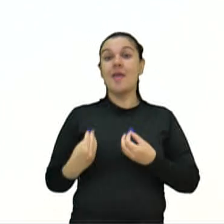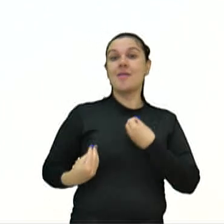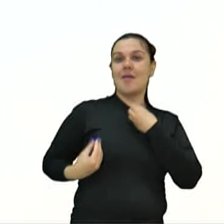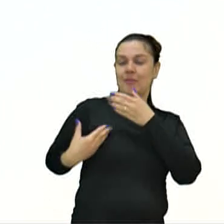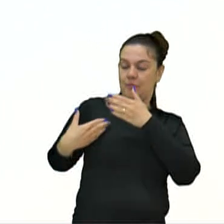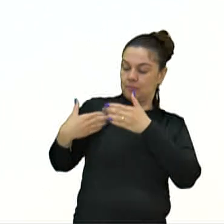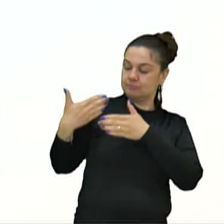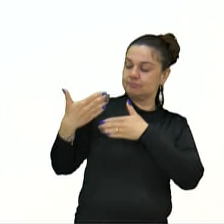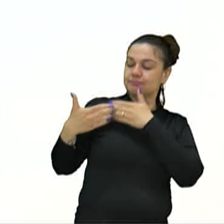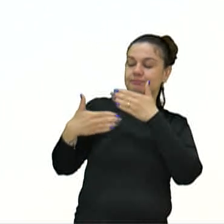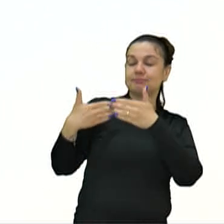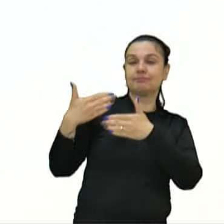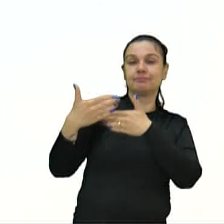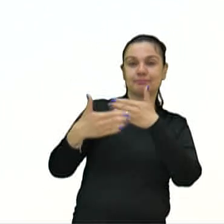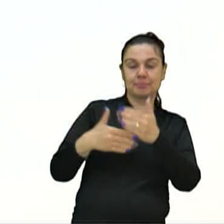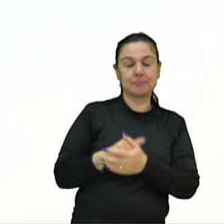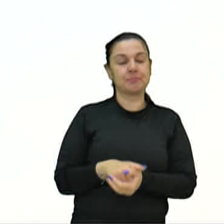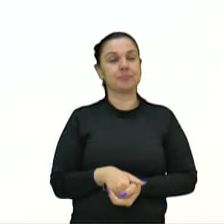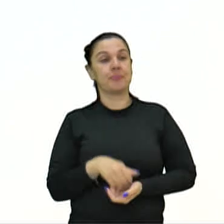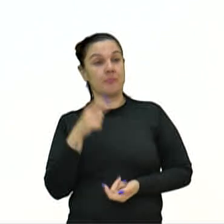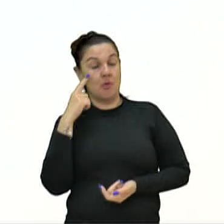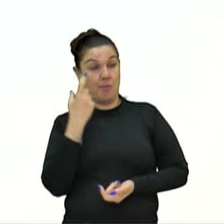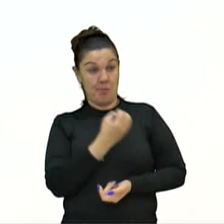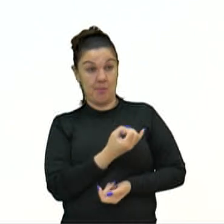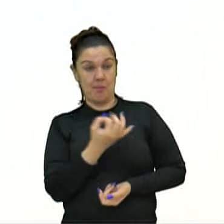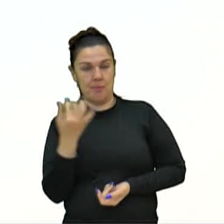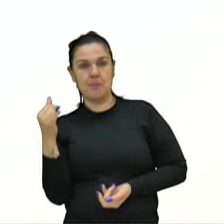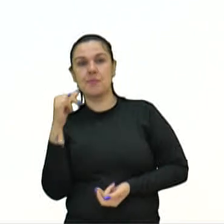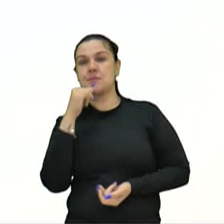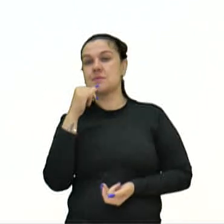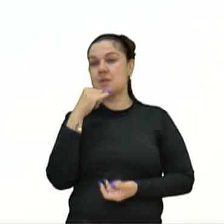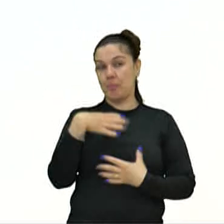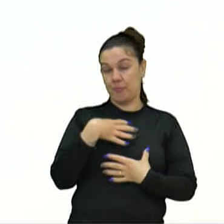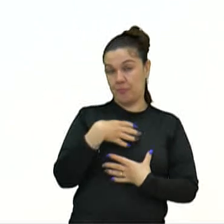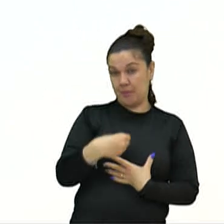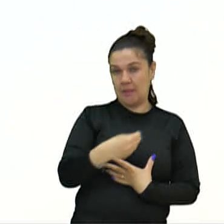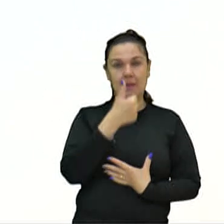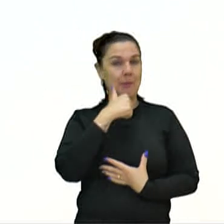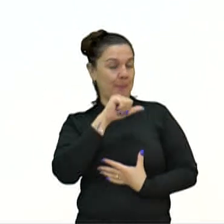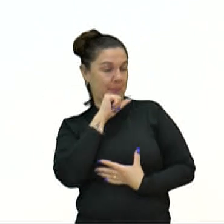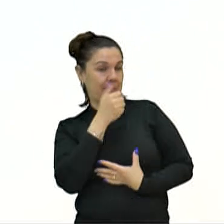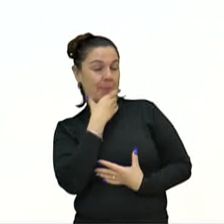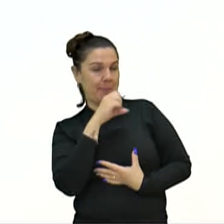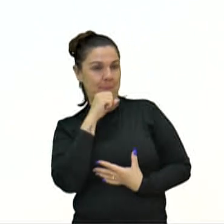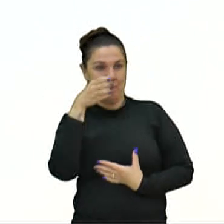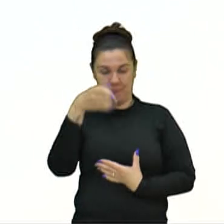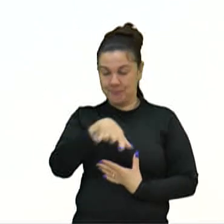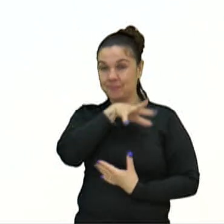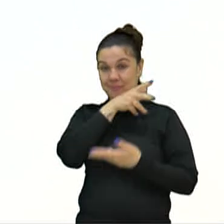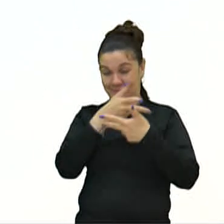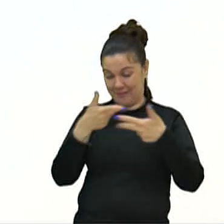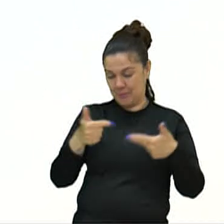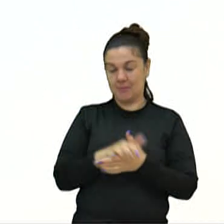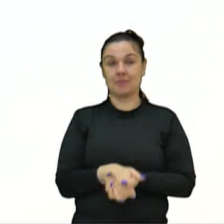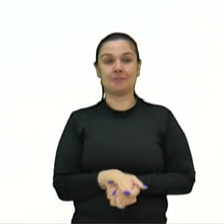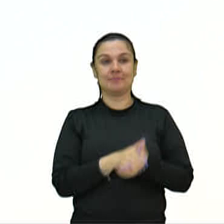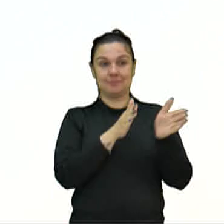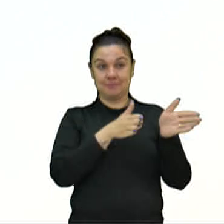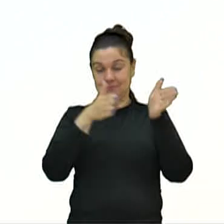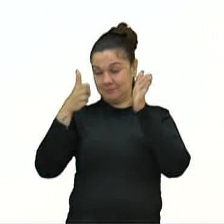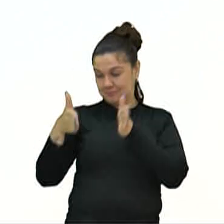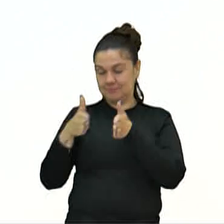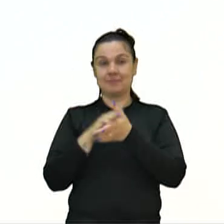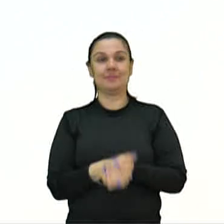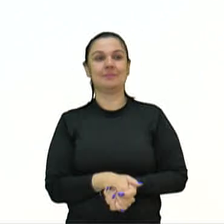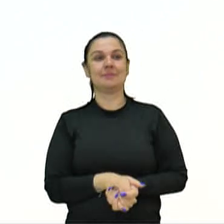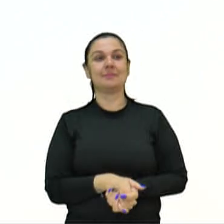de um processo de evolução. Então aqui a gente está vendo alguns casos dos filhotinhos com seus pais ou com a sua mamãe aqui, né? Que um ser vivo só aparece de outro ser vivo,